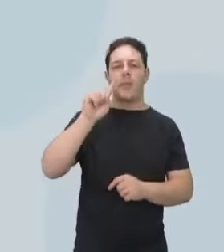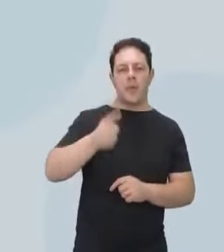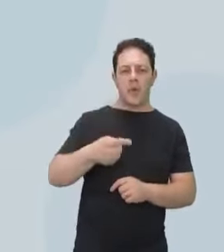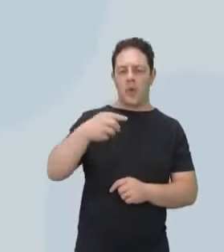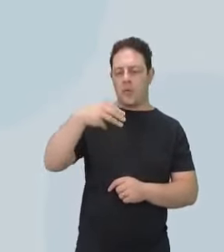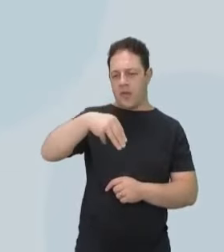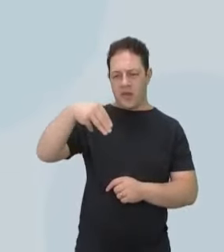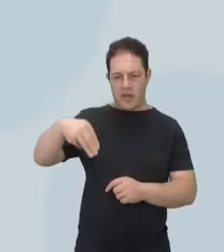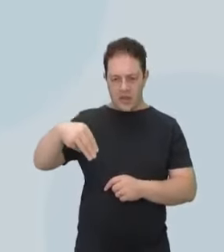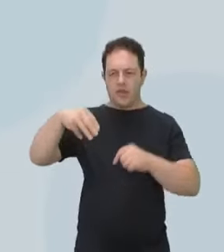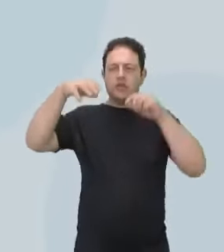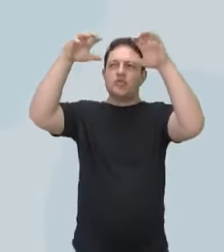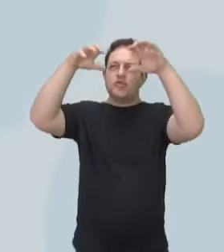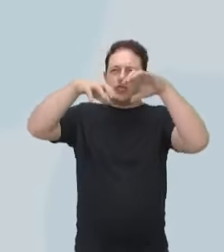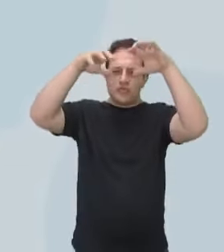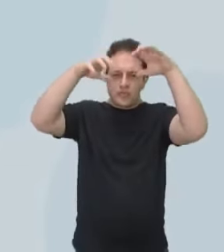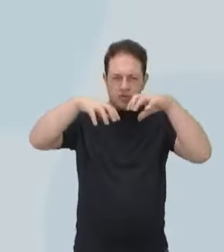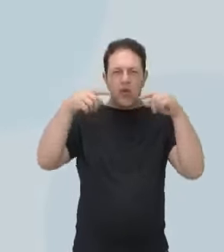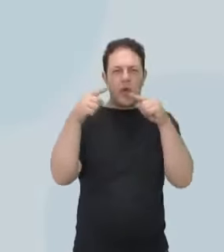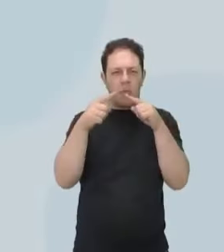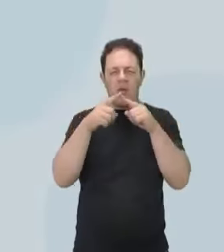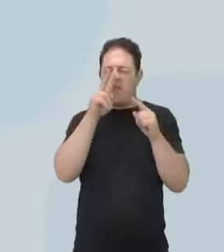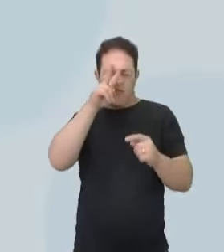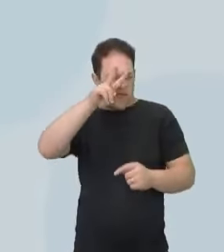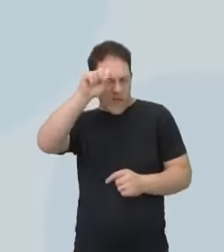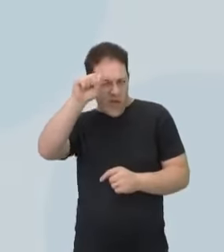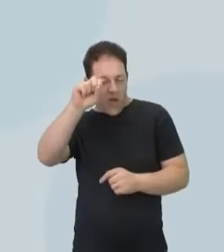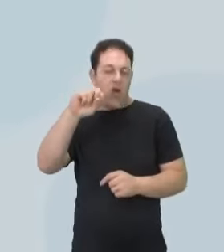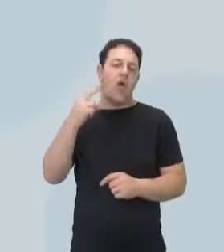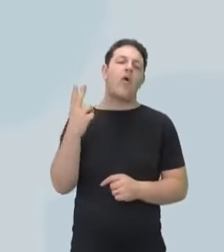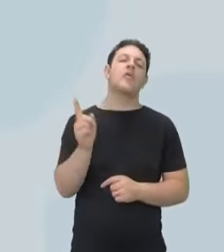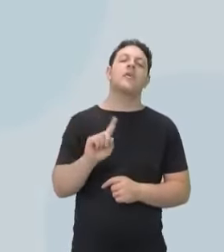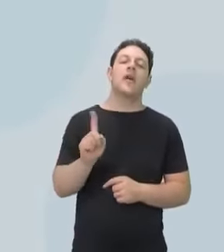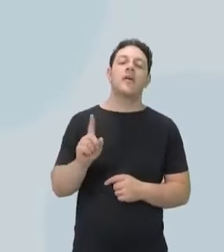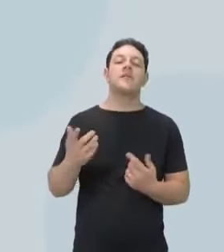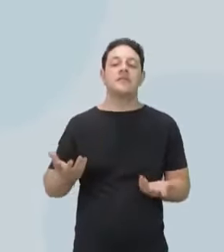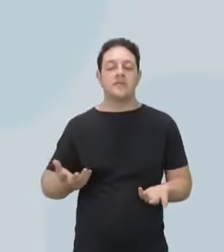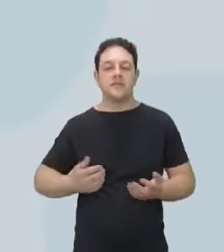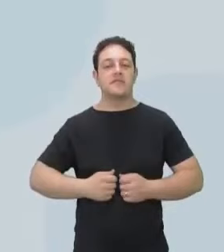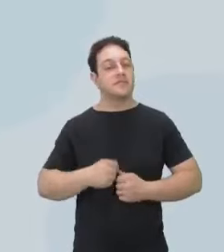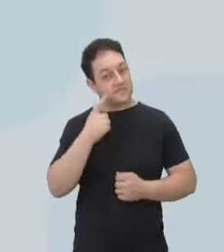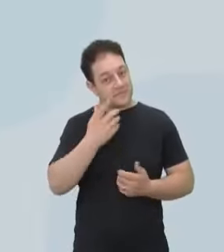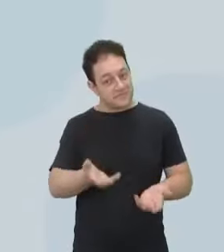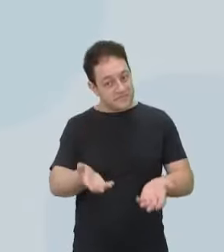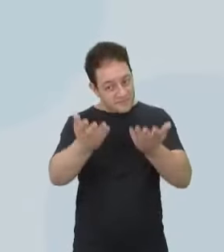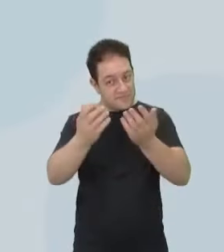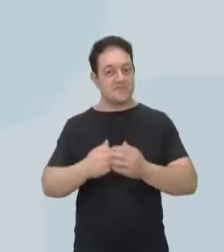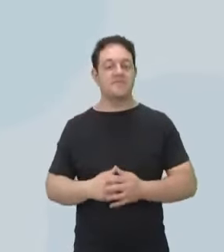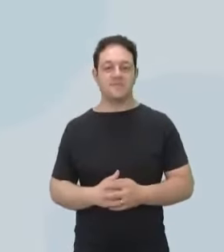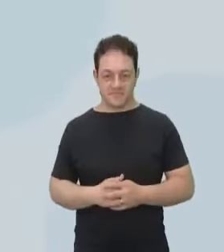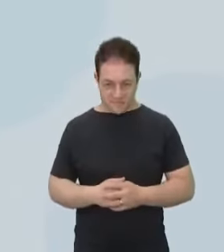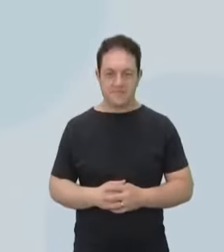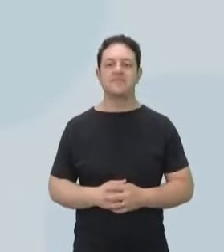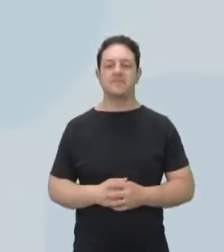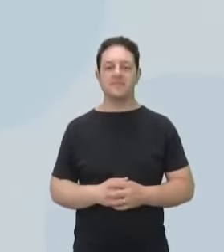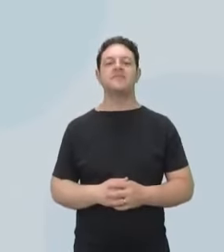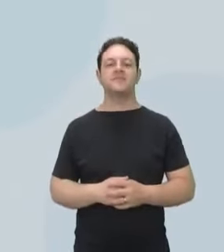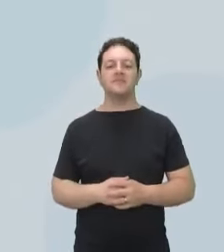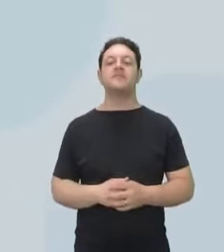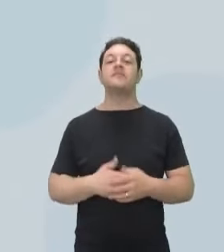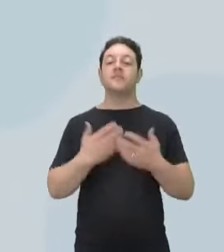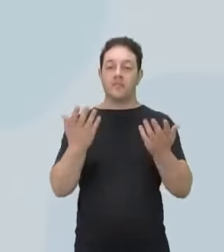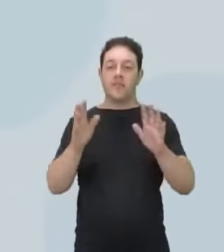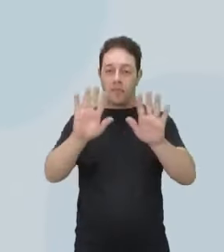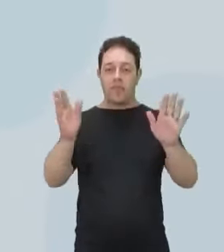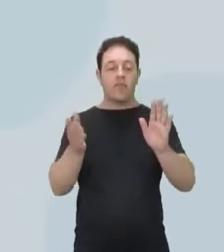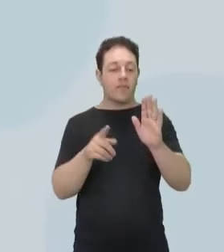chuva representam uma chuva intensa? Vamos passar para eles então, professora Gisele? Com certeza, Eduardo. Então,